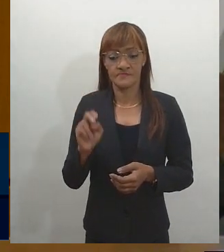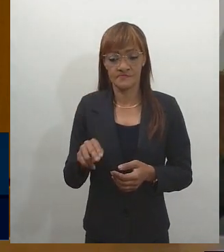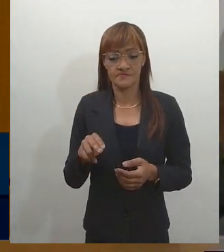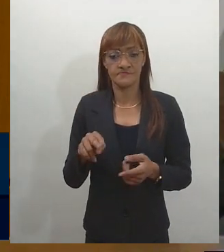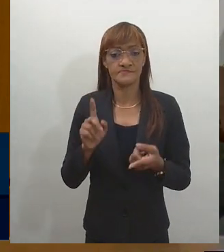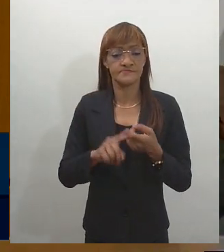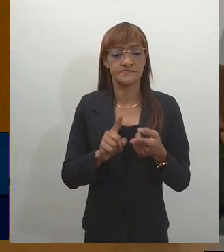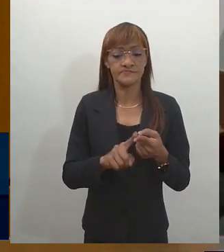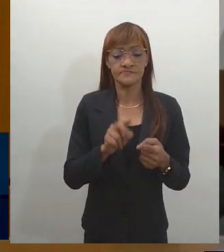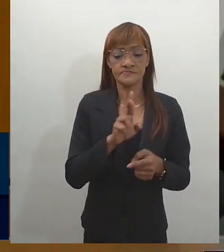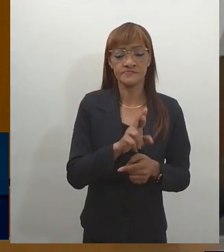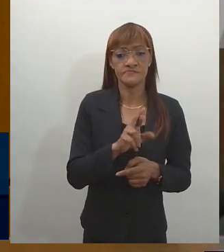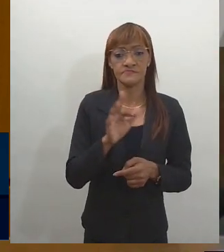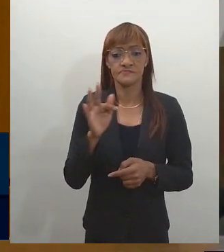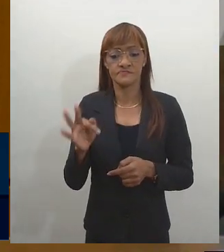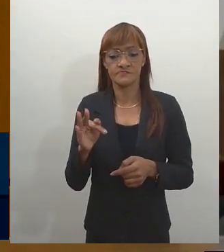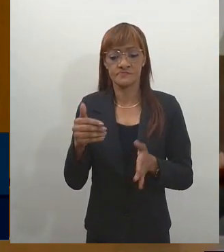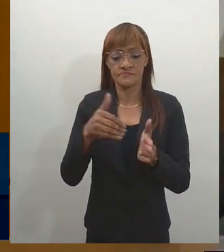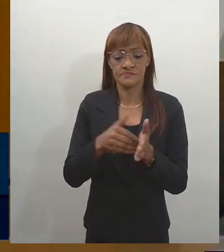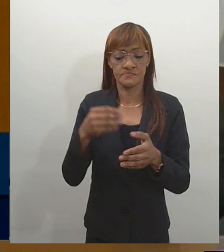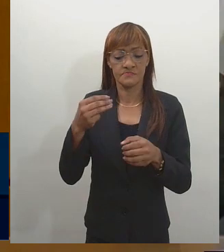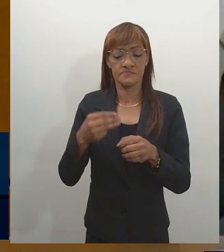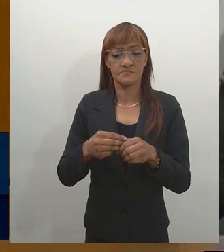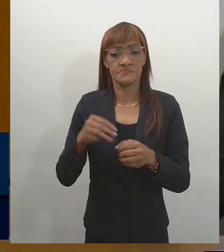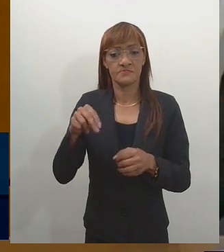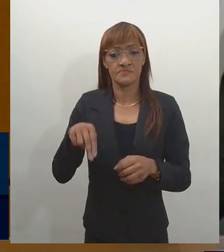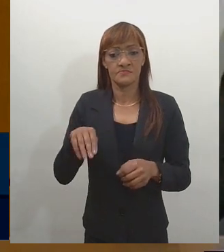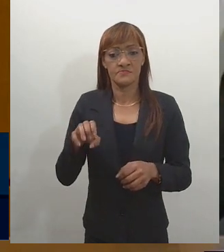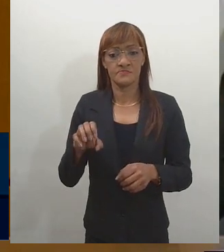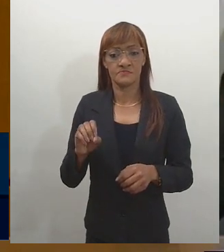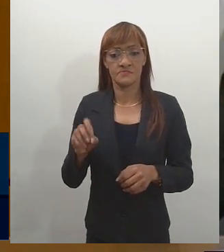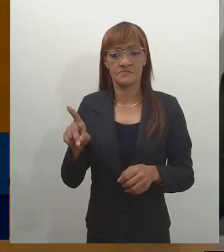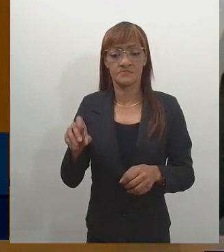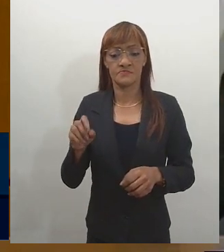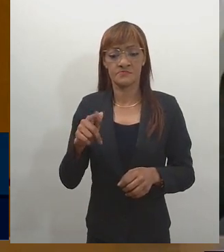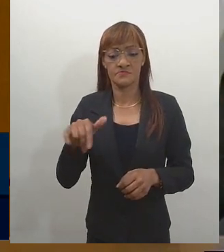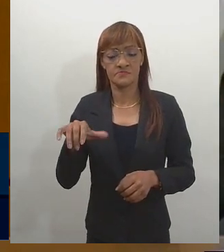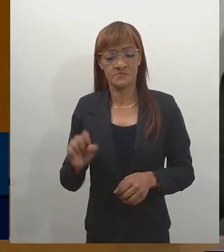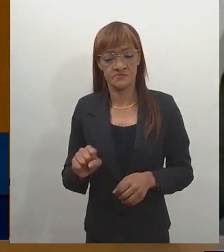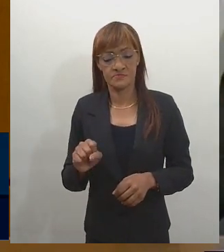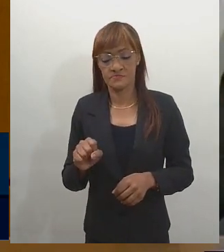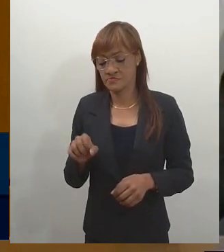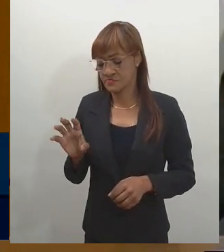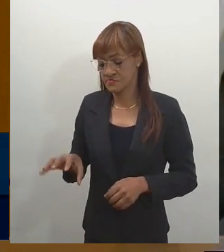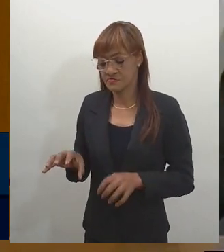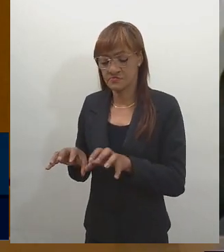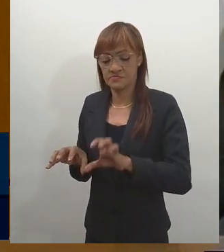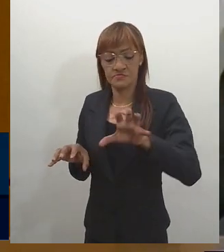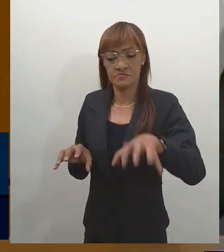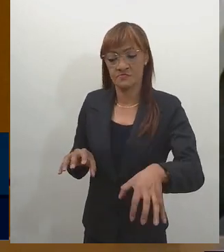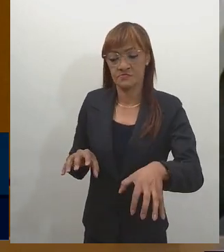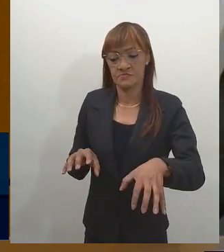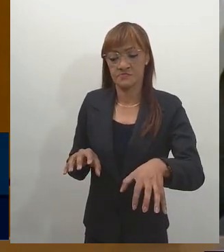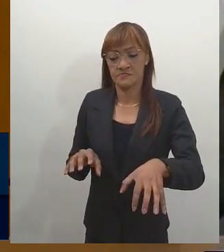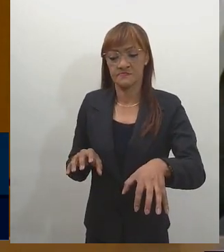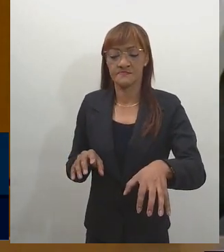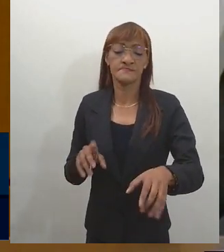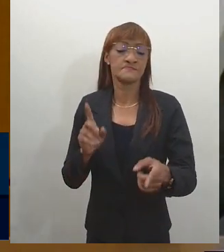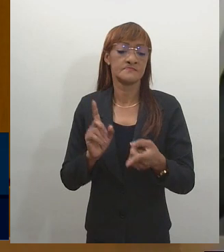de Neópolis. De Japoatã até ali a BR na Polícia Rodoviária Federal tem também alguns buracos, mas o pessoal diz que